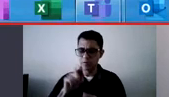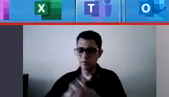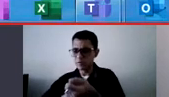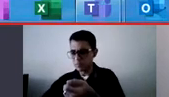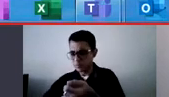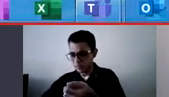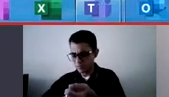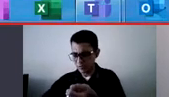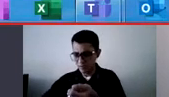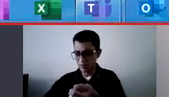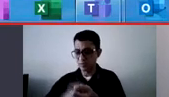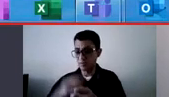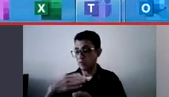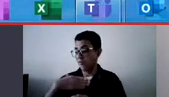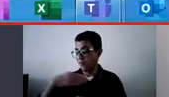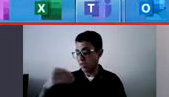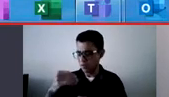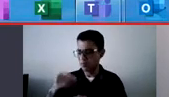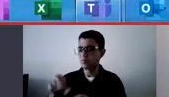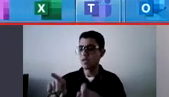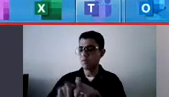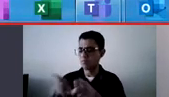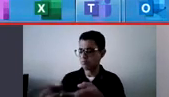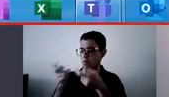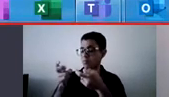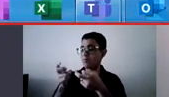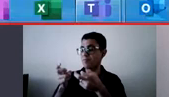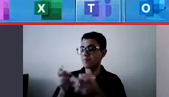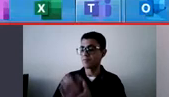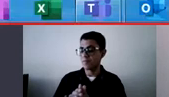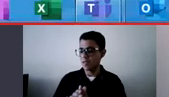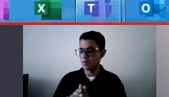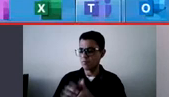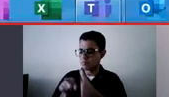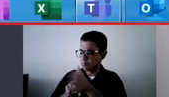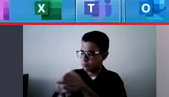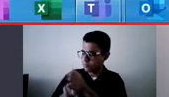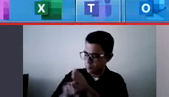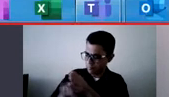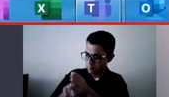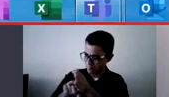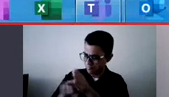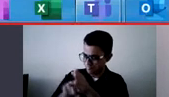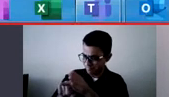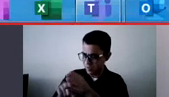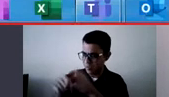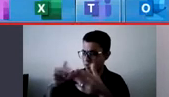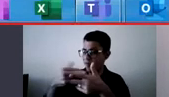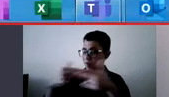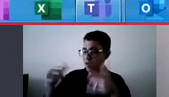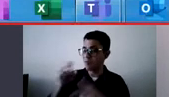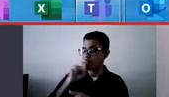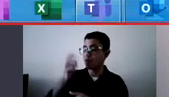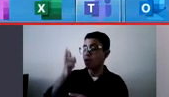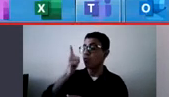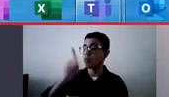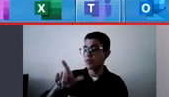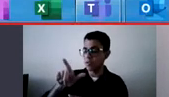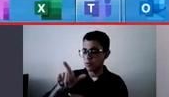da inquietação. E aí eu fui investigando com eles, muitos não estão